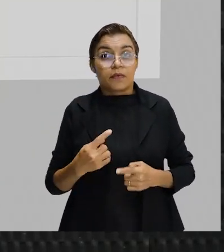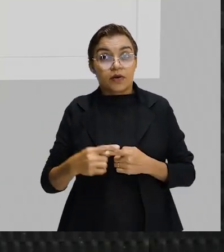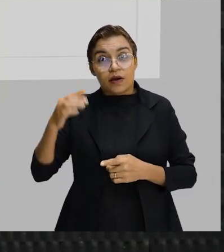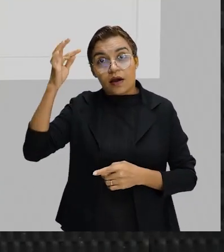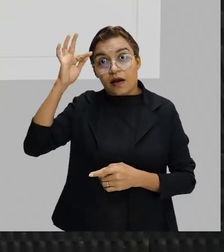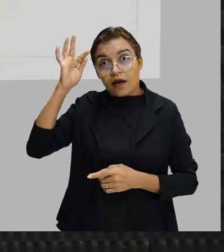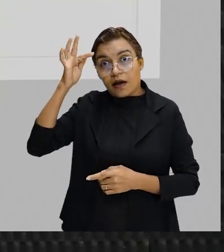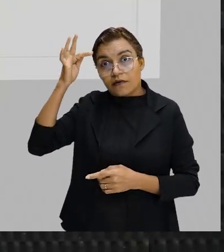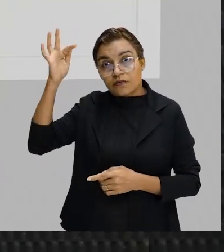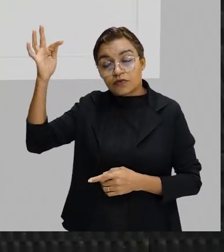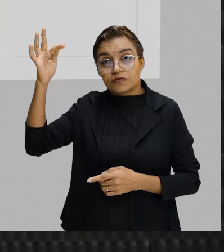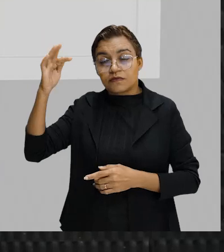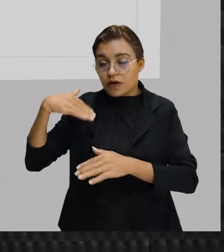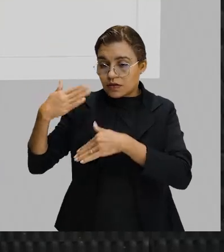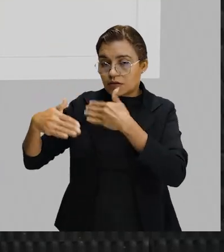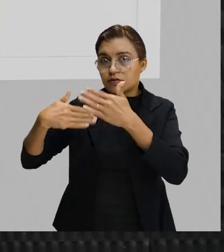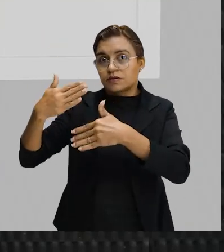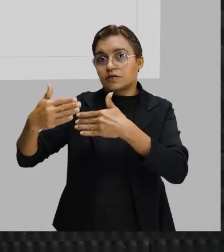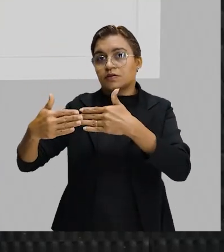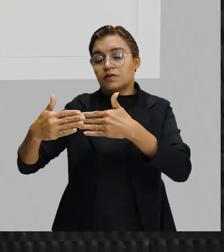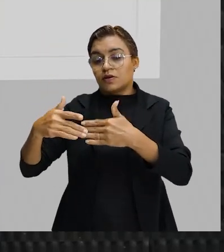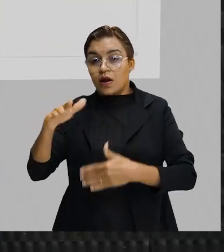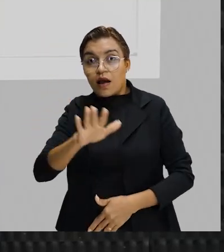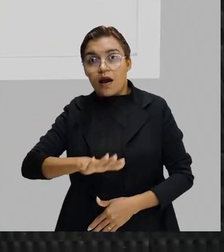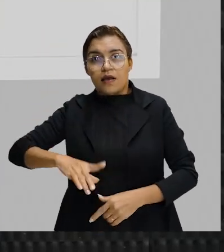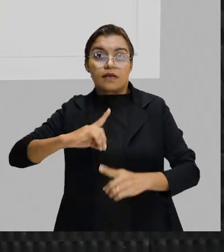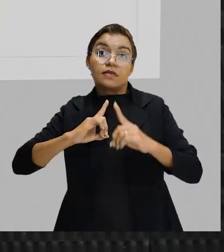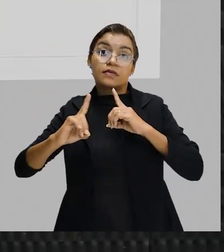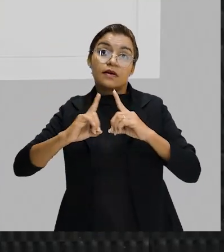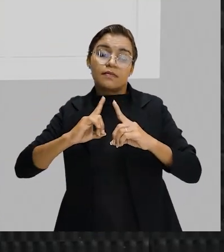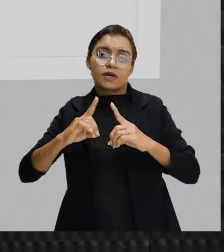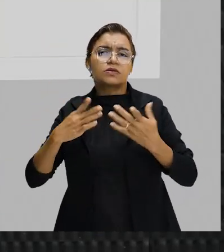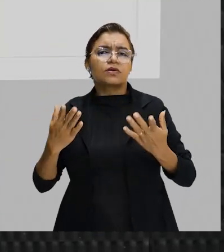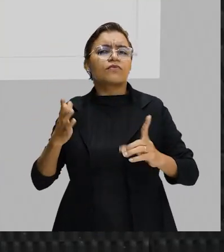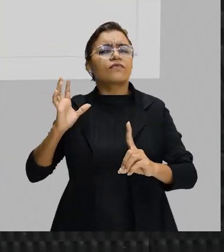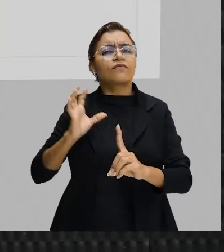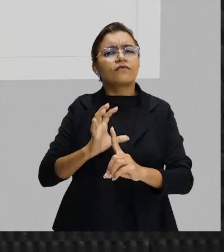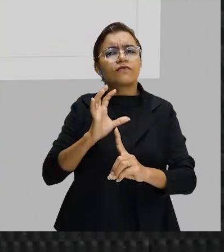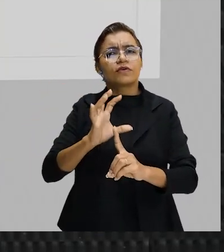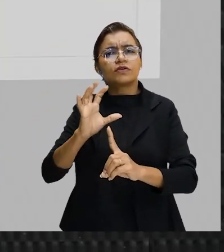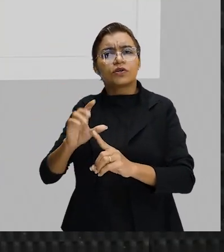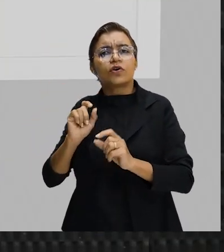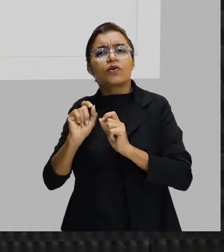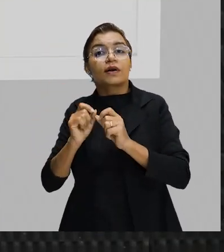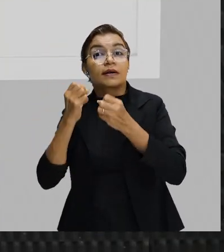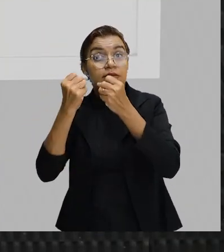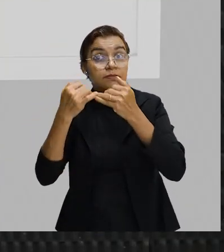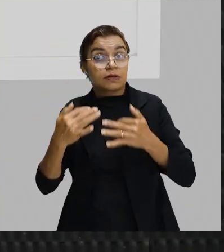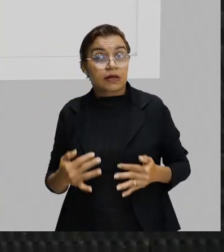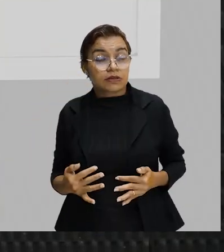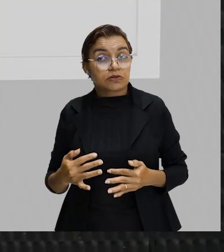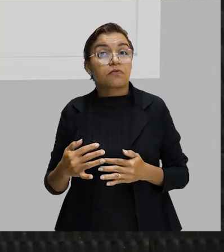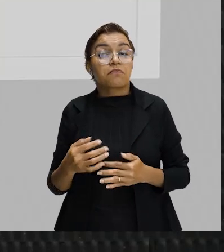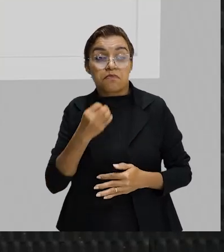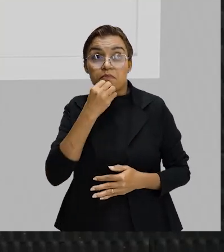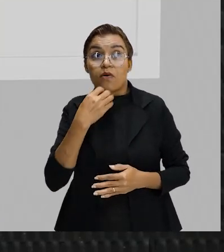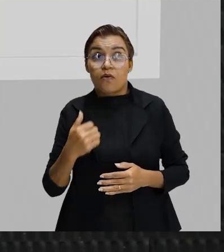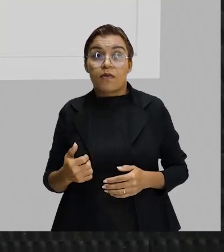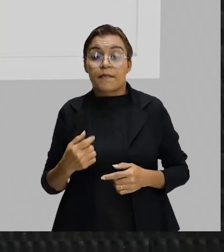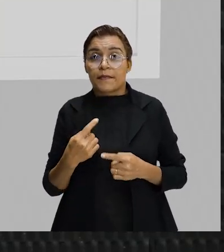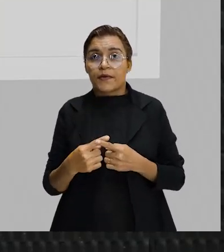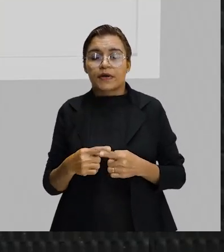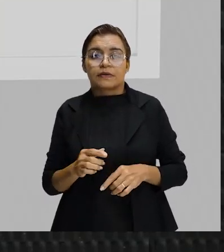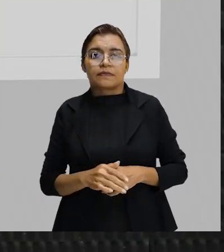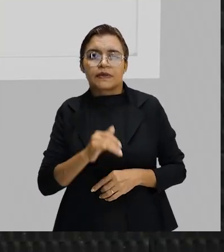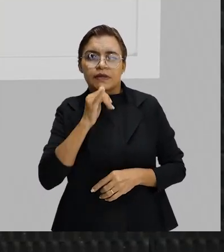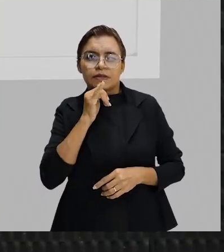possa se desenvolver enquanto espaço de debate. E isso traz para a gente, né, uma explicação muito legal, porque que